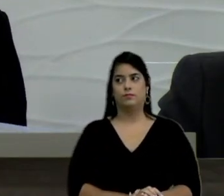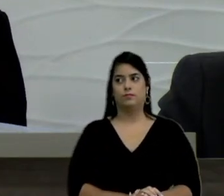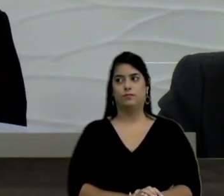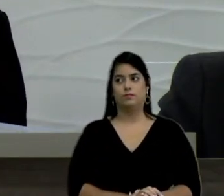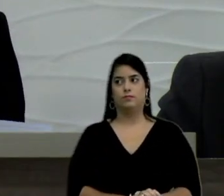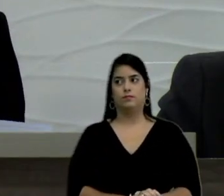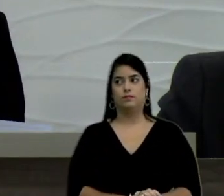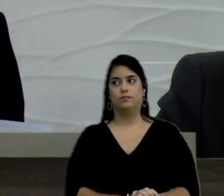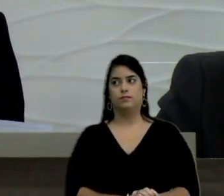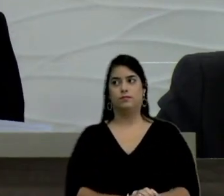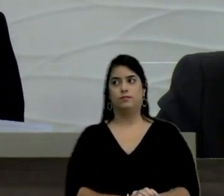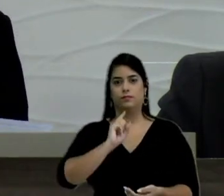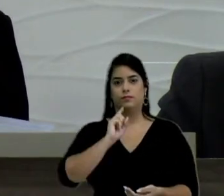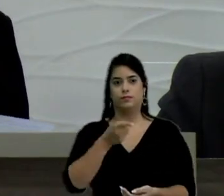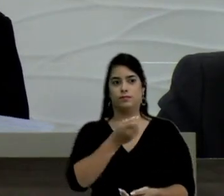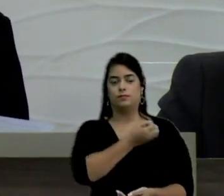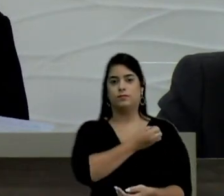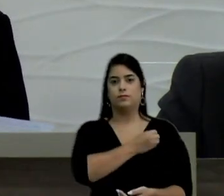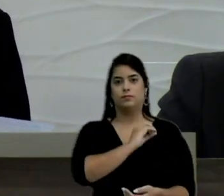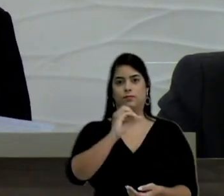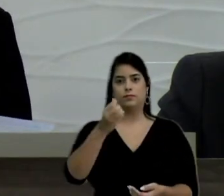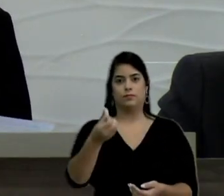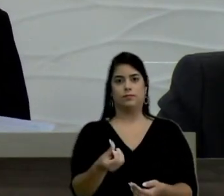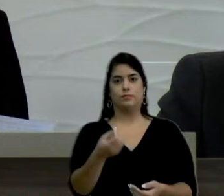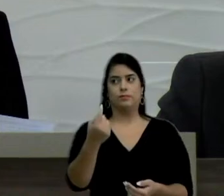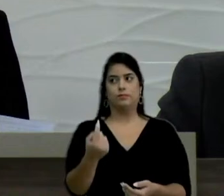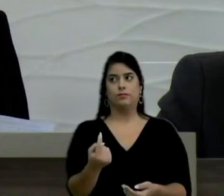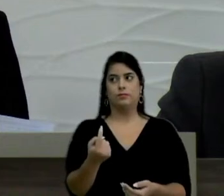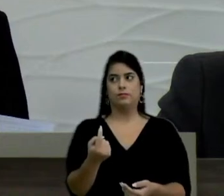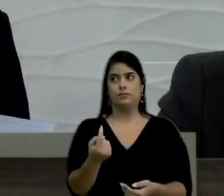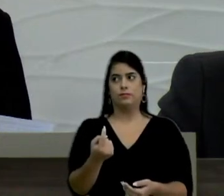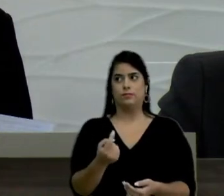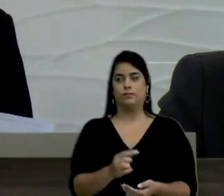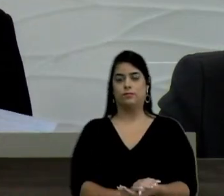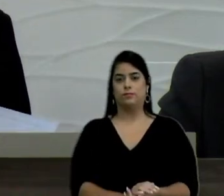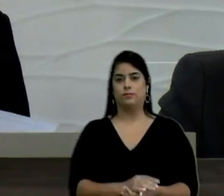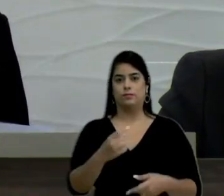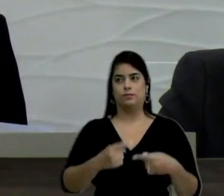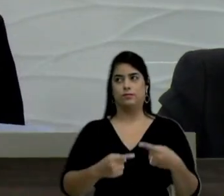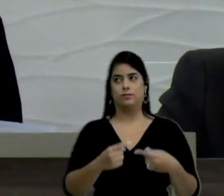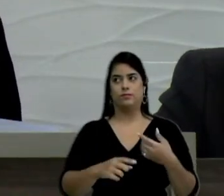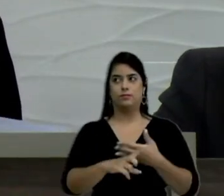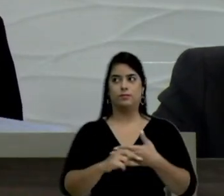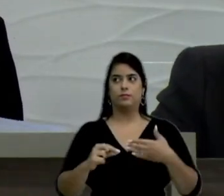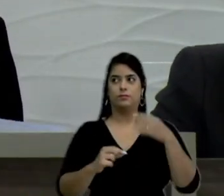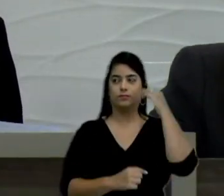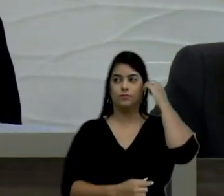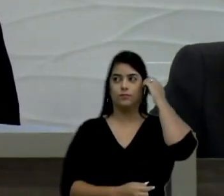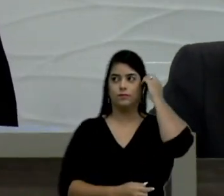discussão a indicação 61 não tem que discutir no autor do